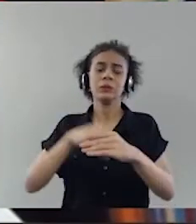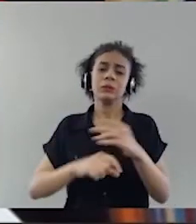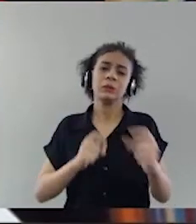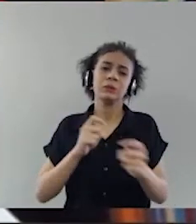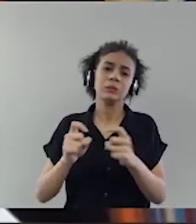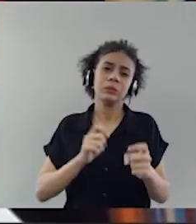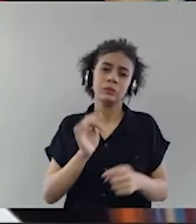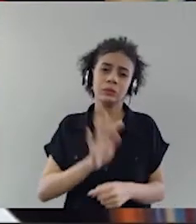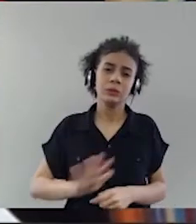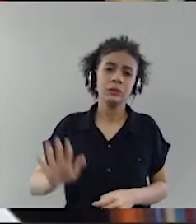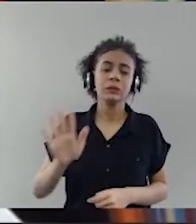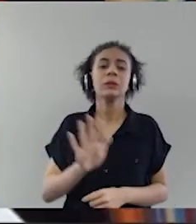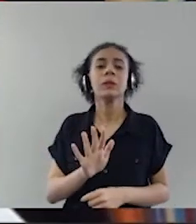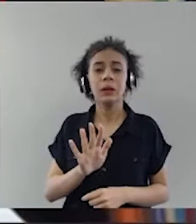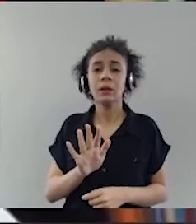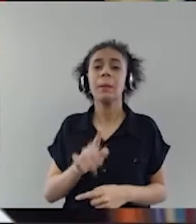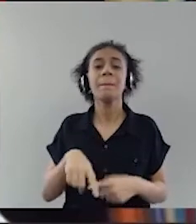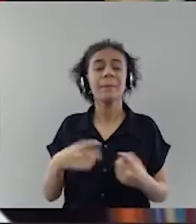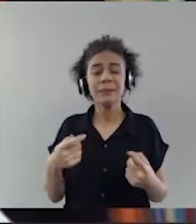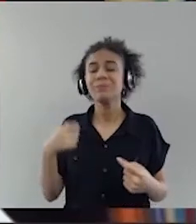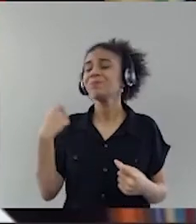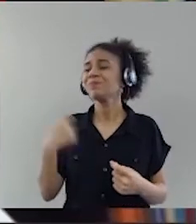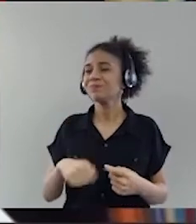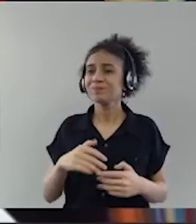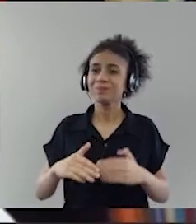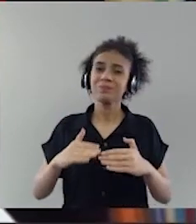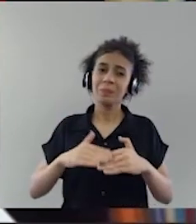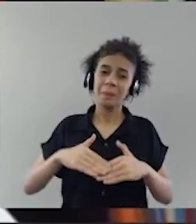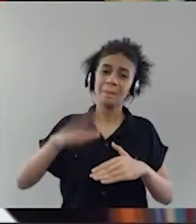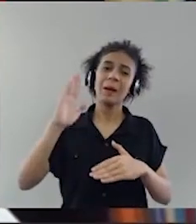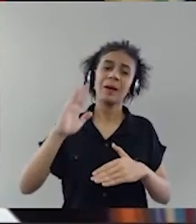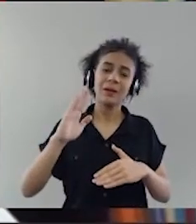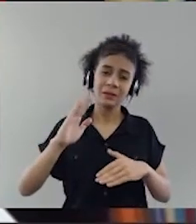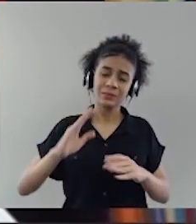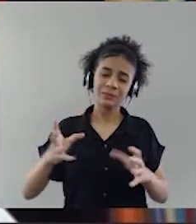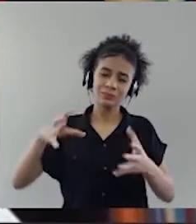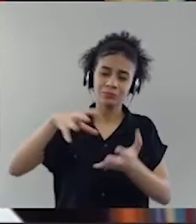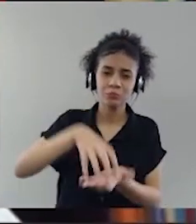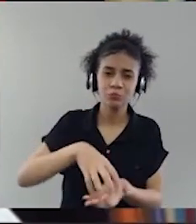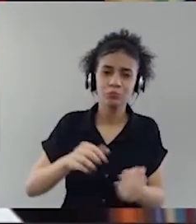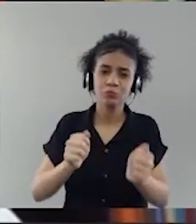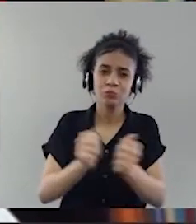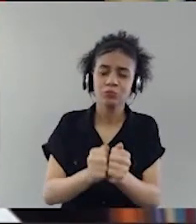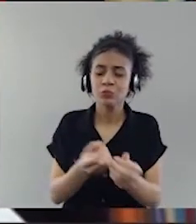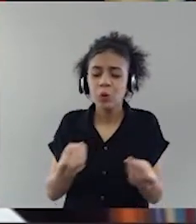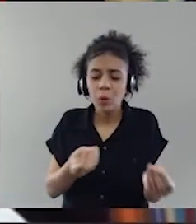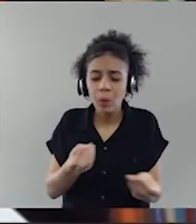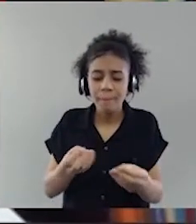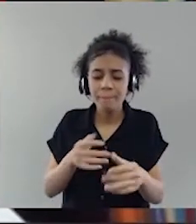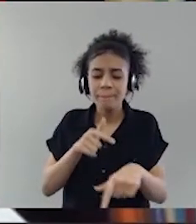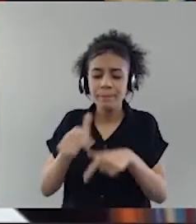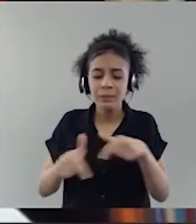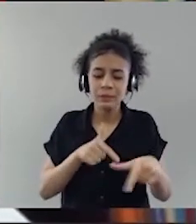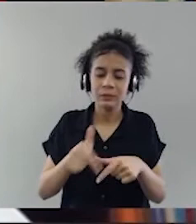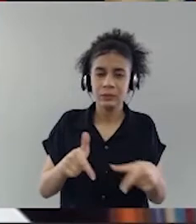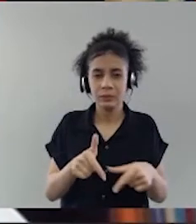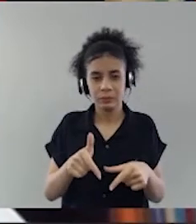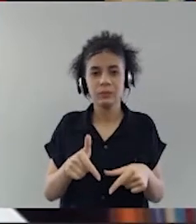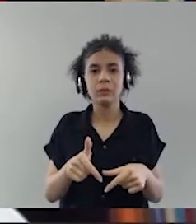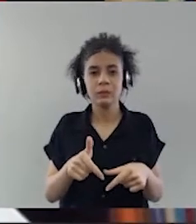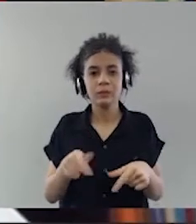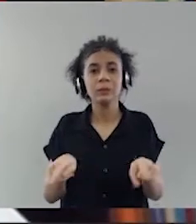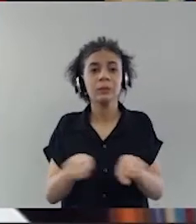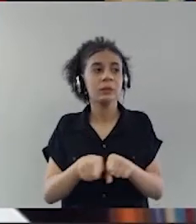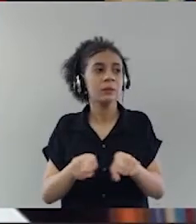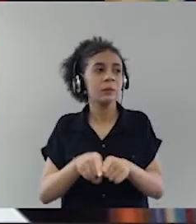administração federal, mas que muitas vezes demandam uma maior integração, utilização e planejamento por parte dos entes menores, sobretudo por